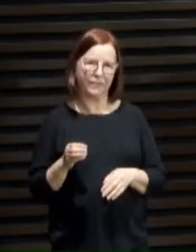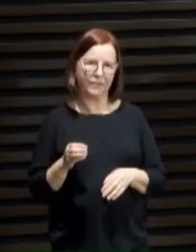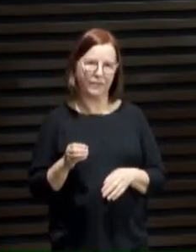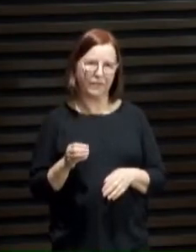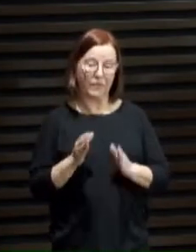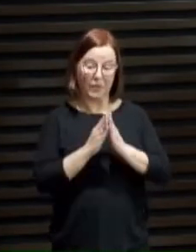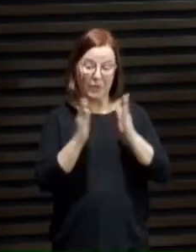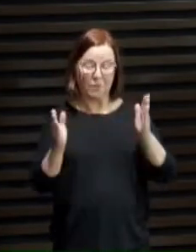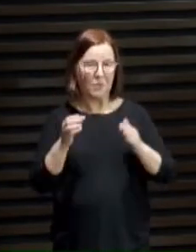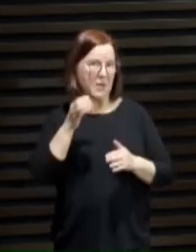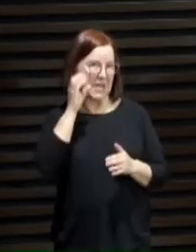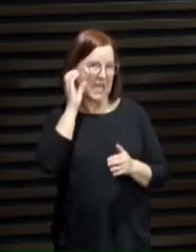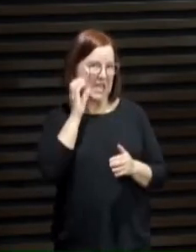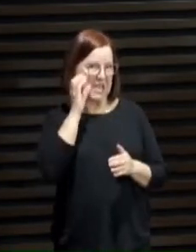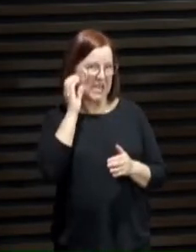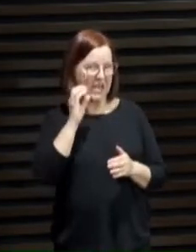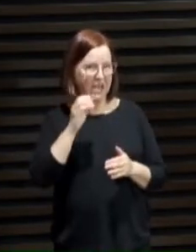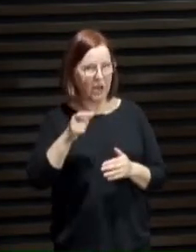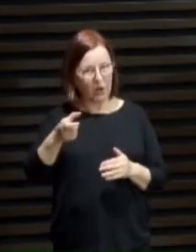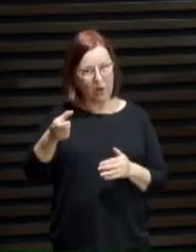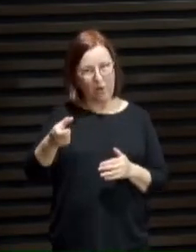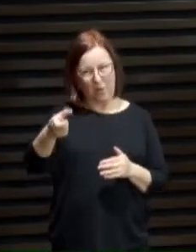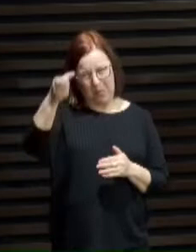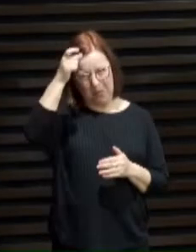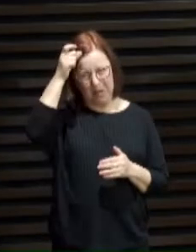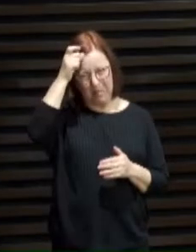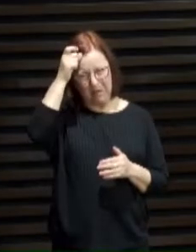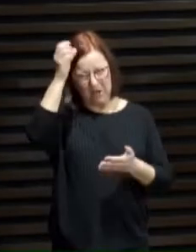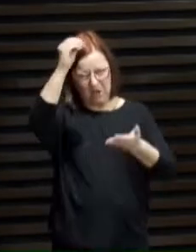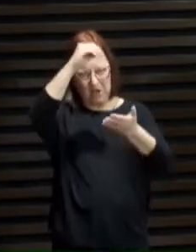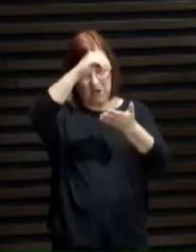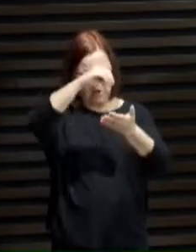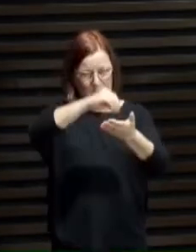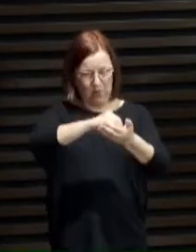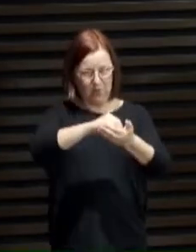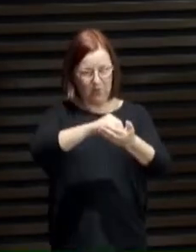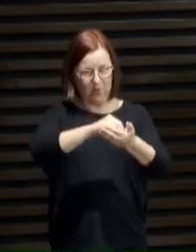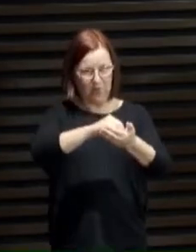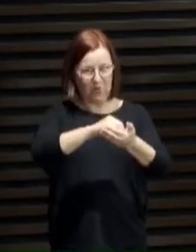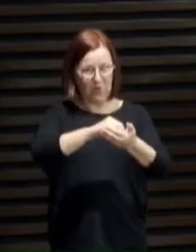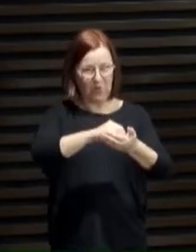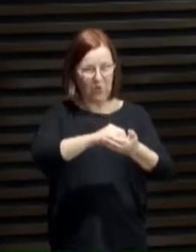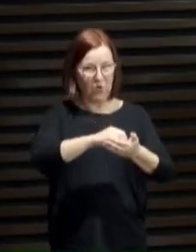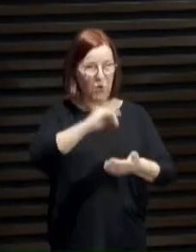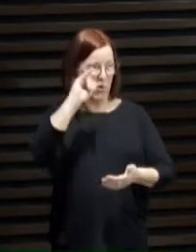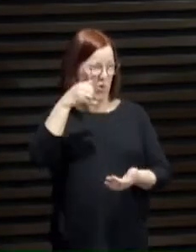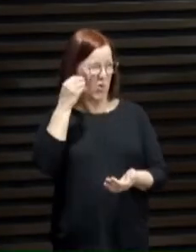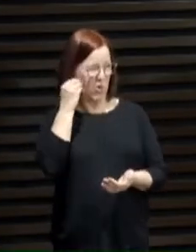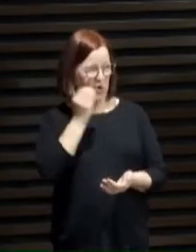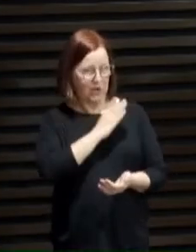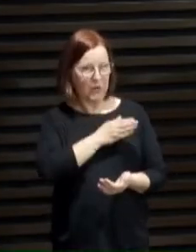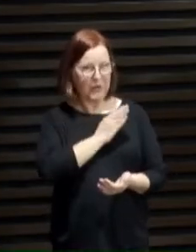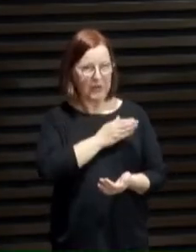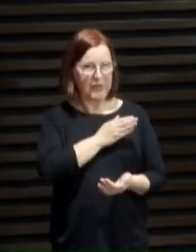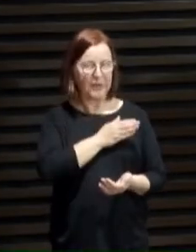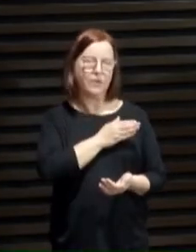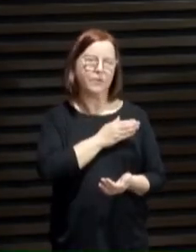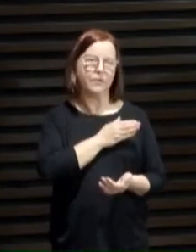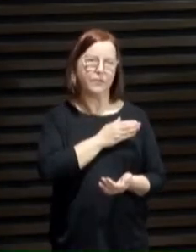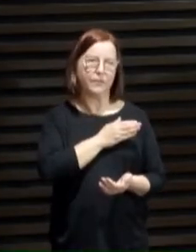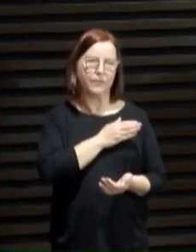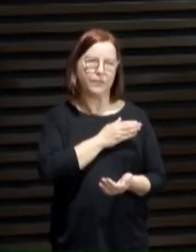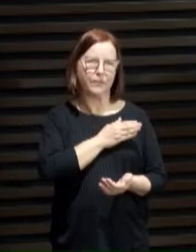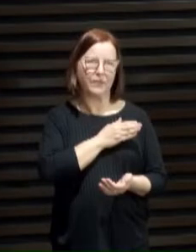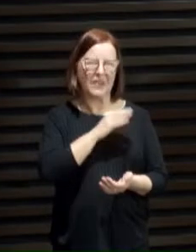ceia, Satanás havia colocado sobre o coração de Judas toda